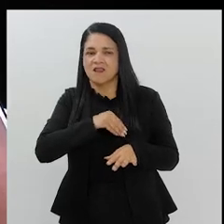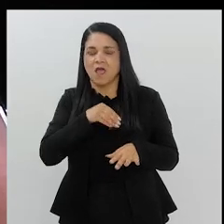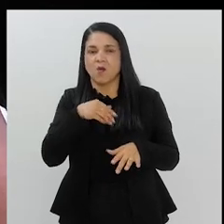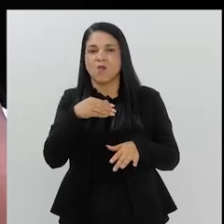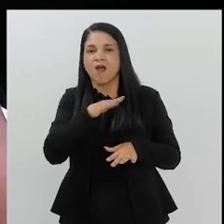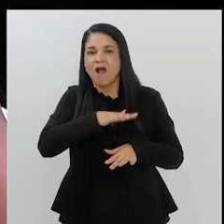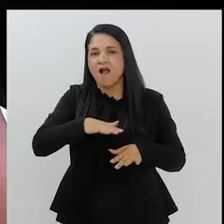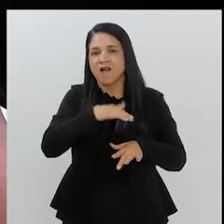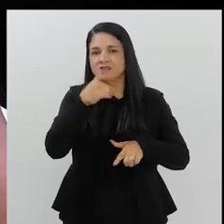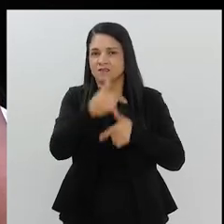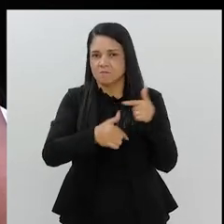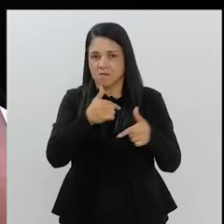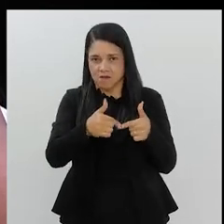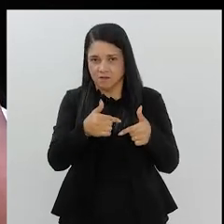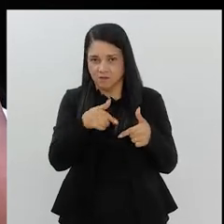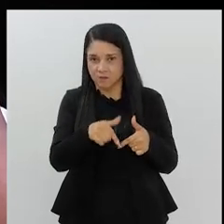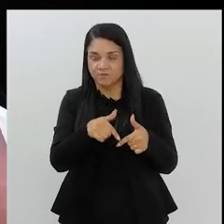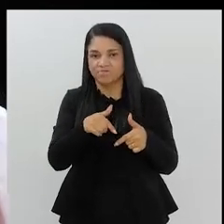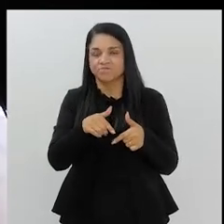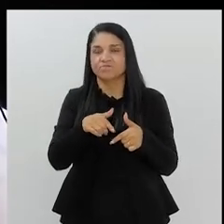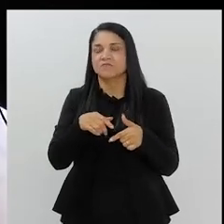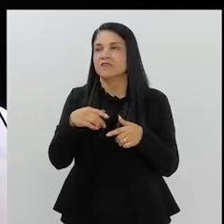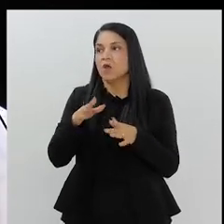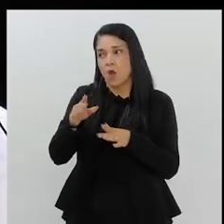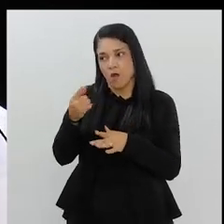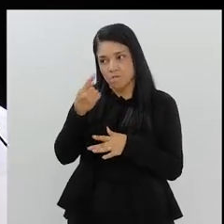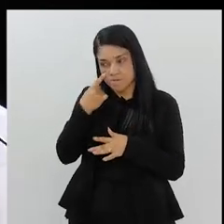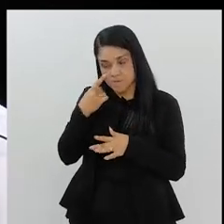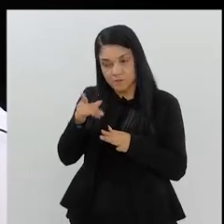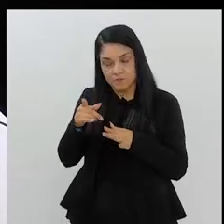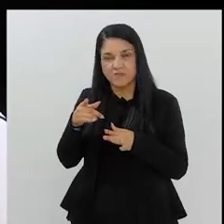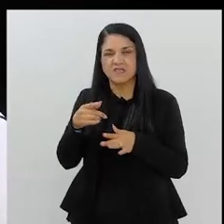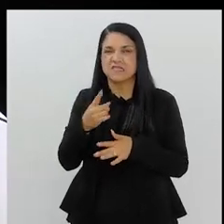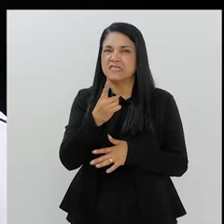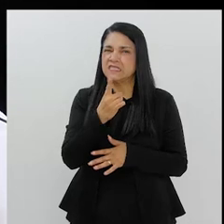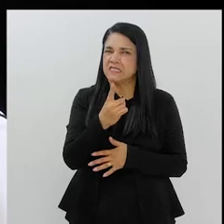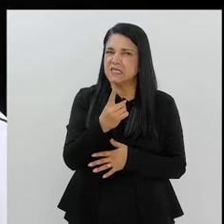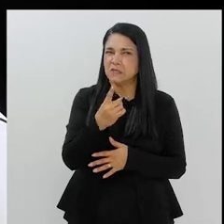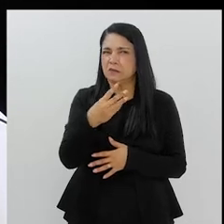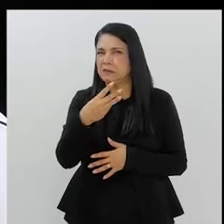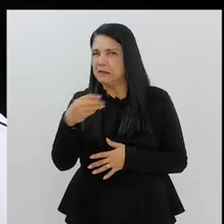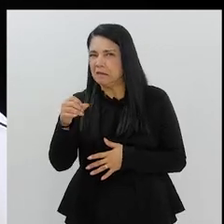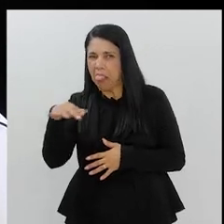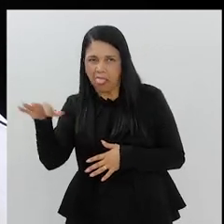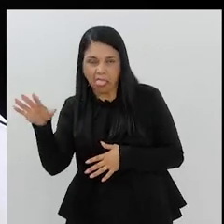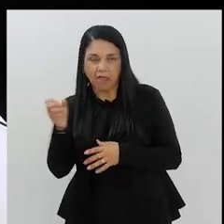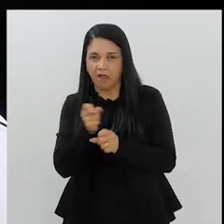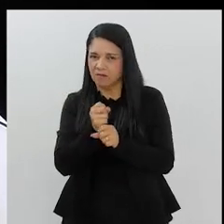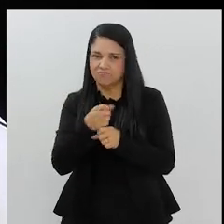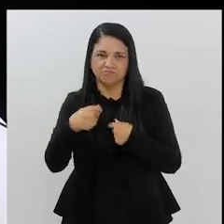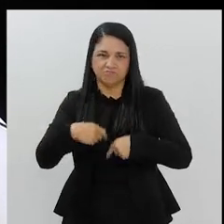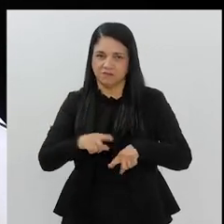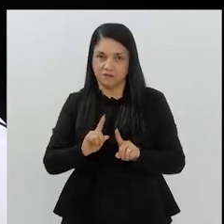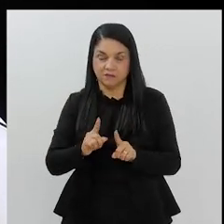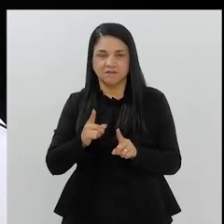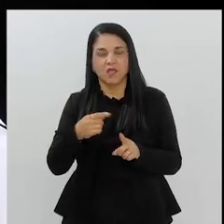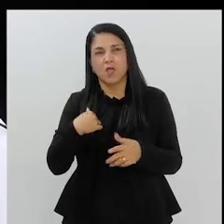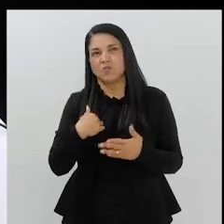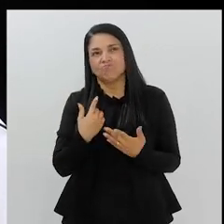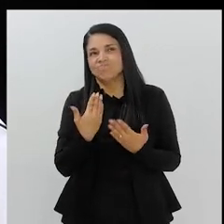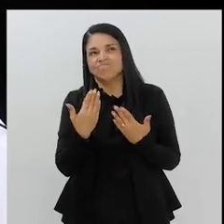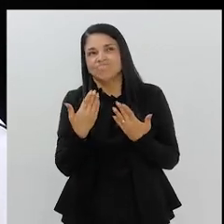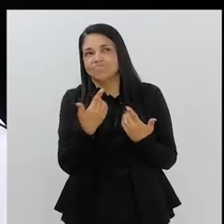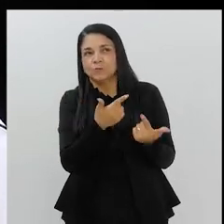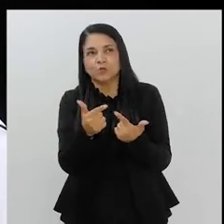trabalho mas você veja bem eu acho que talvez a gente não precise de 100 e poucos anos não eu não faço não teria como